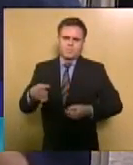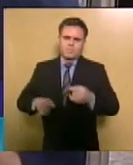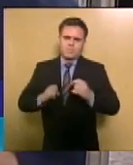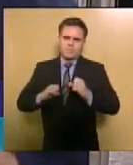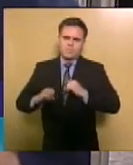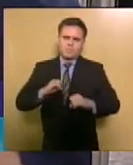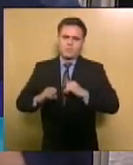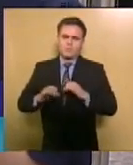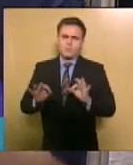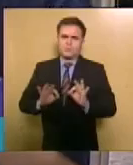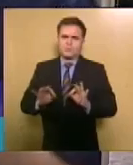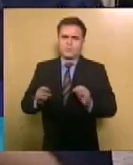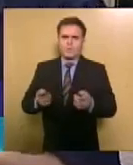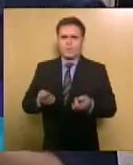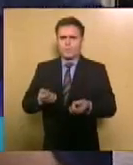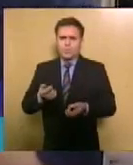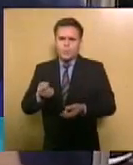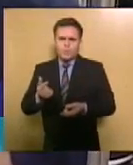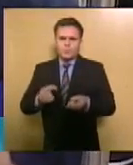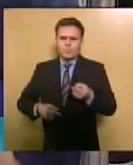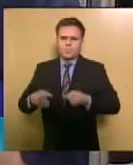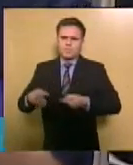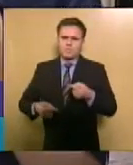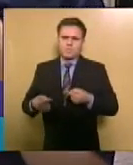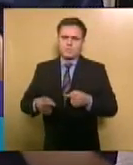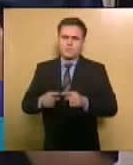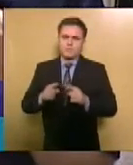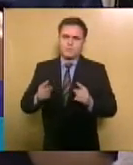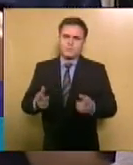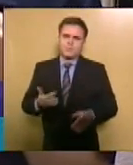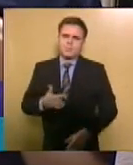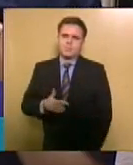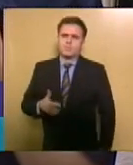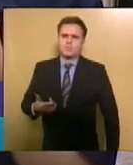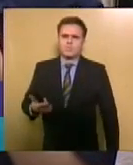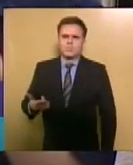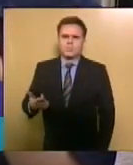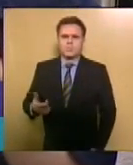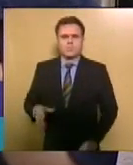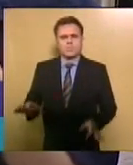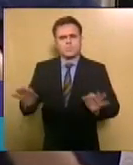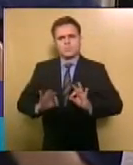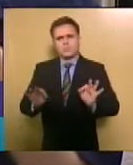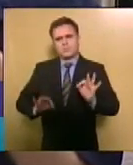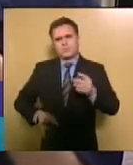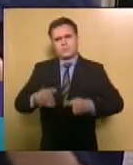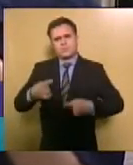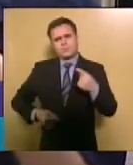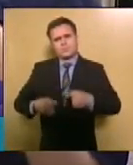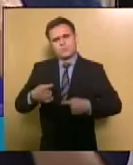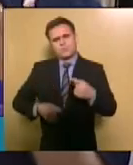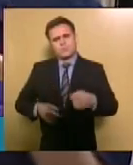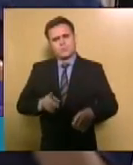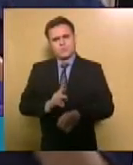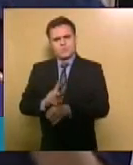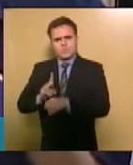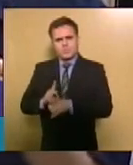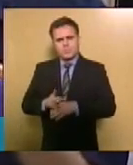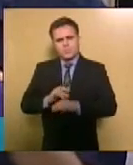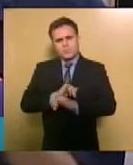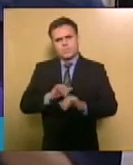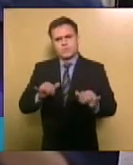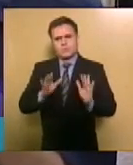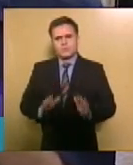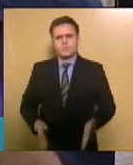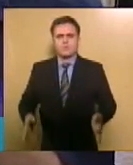poucas vezes tem discutido e apenas isso discutido mas não tem não temos feito uma política de prevenção como foi bem colocado aqui